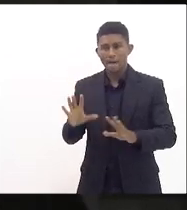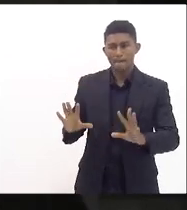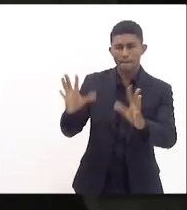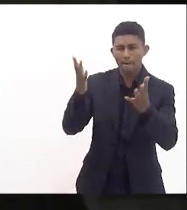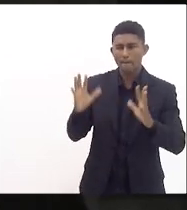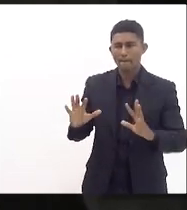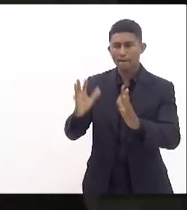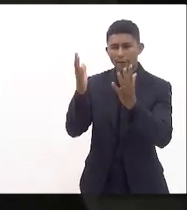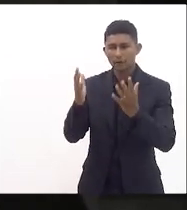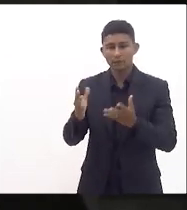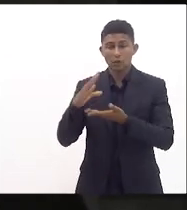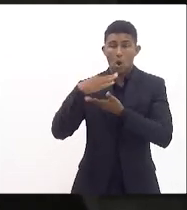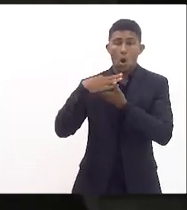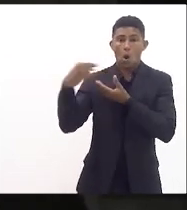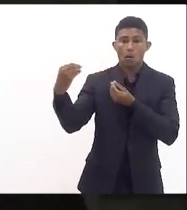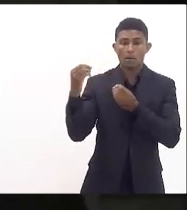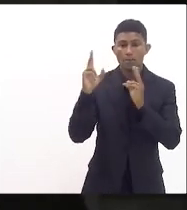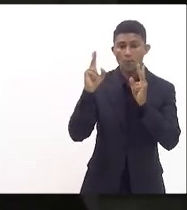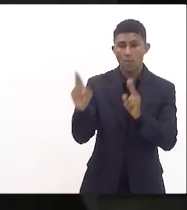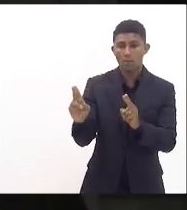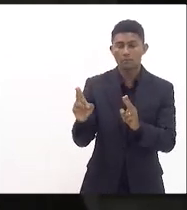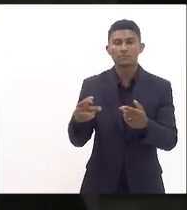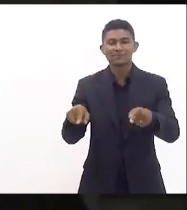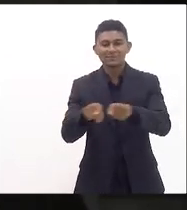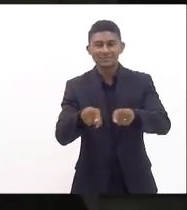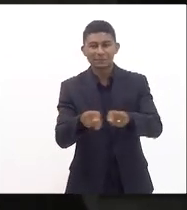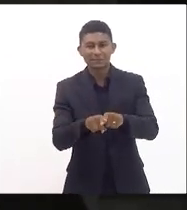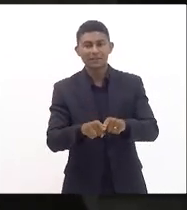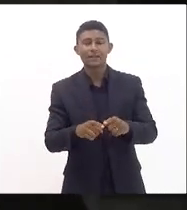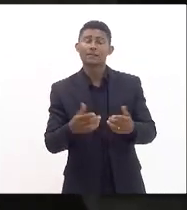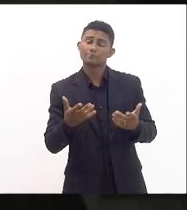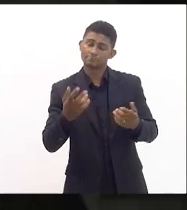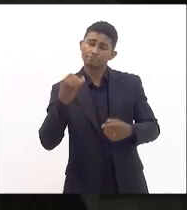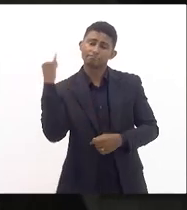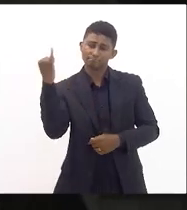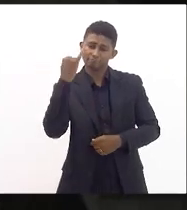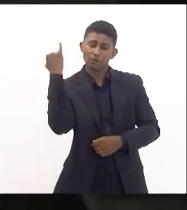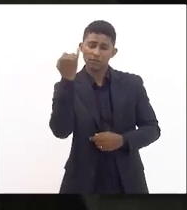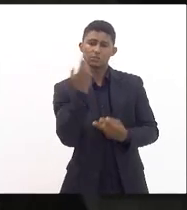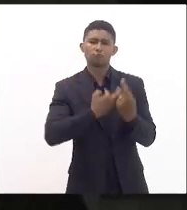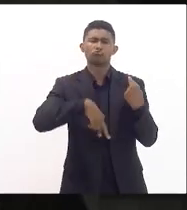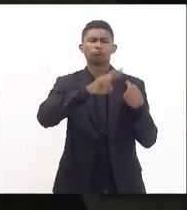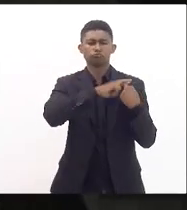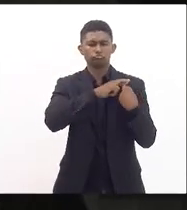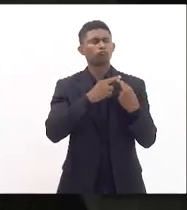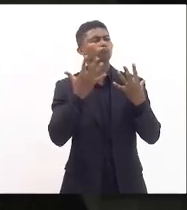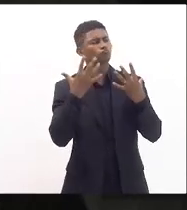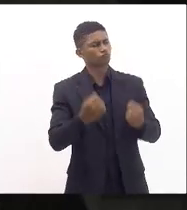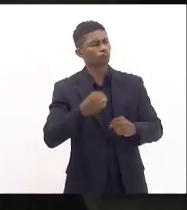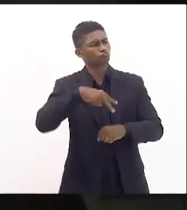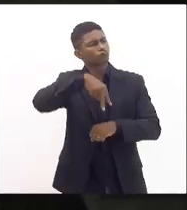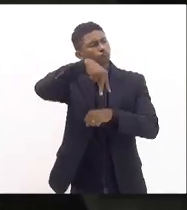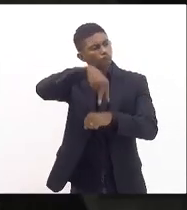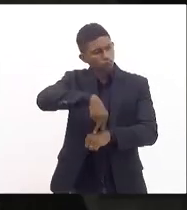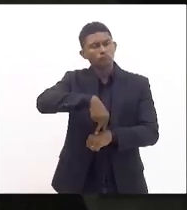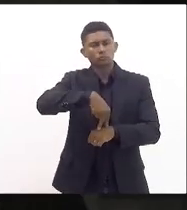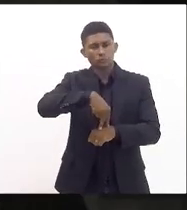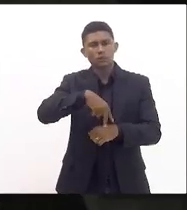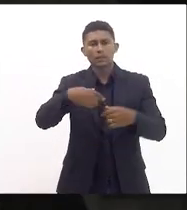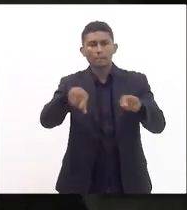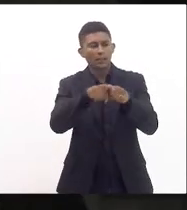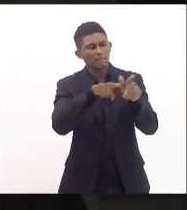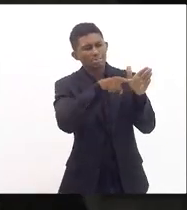pauta e também a frente cumprir um papel mais protagonista na